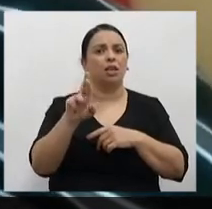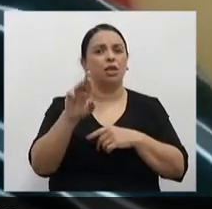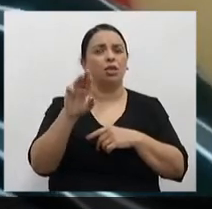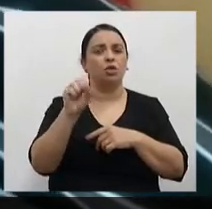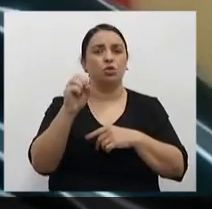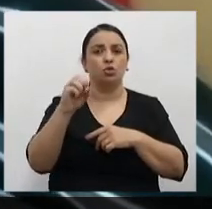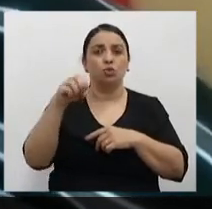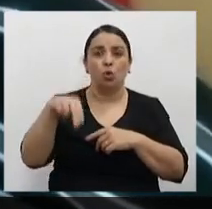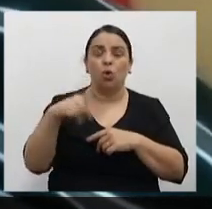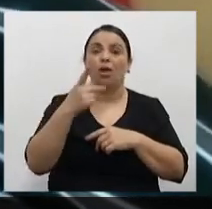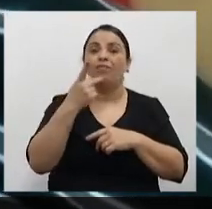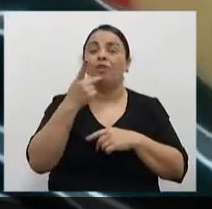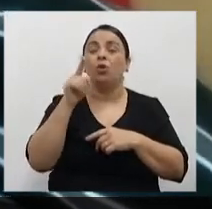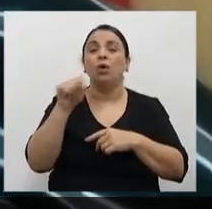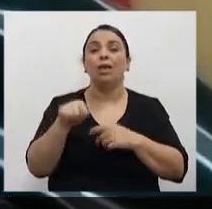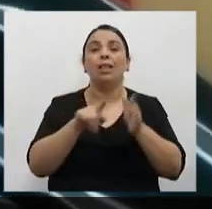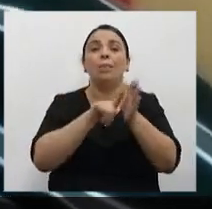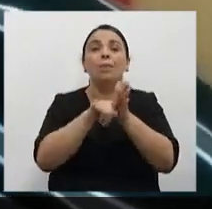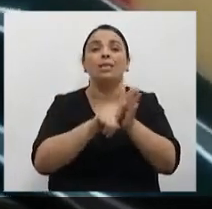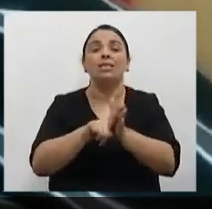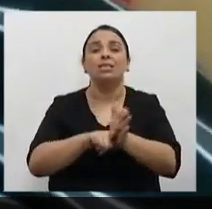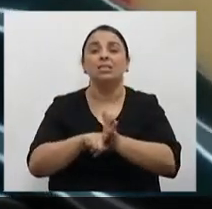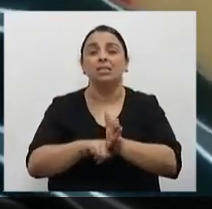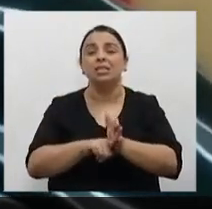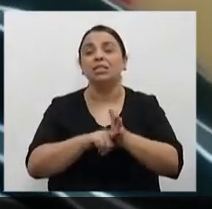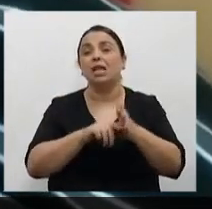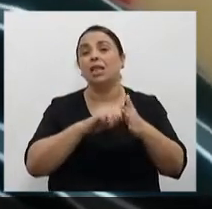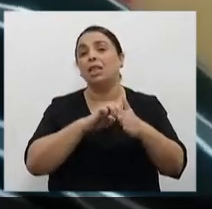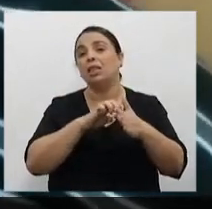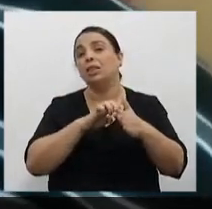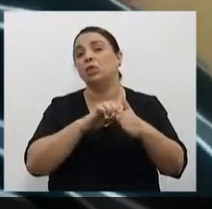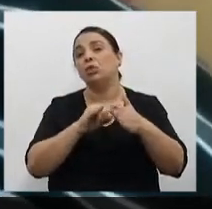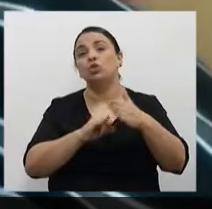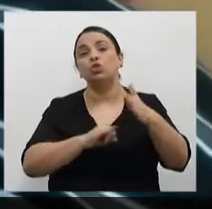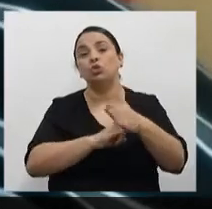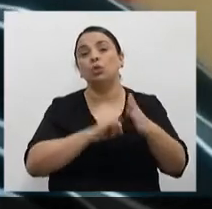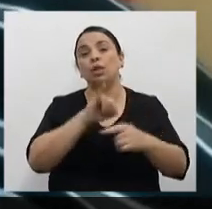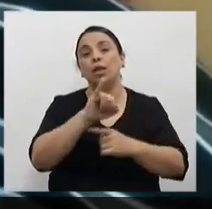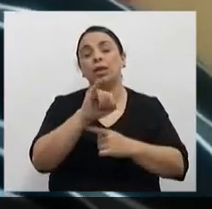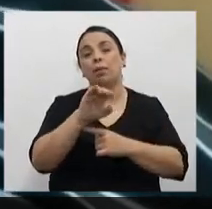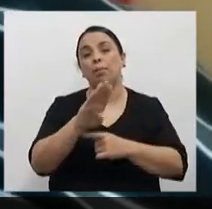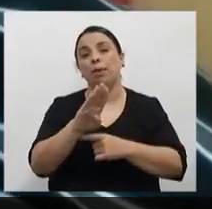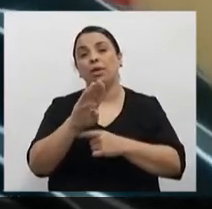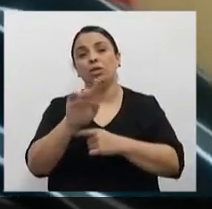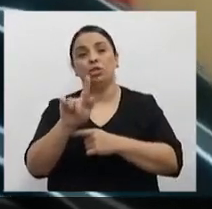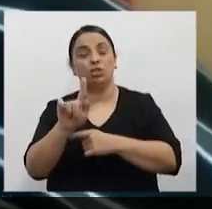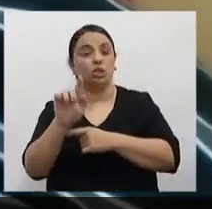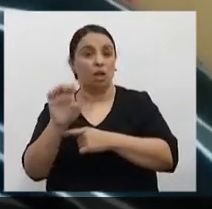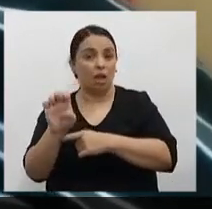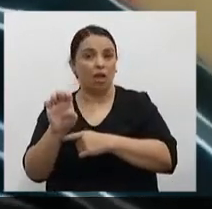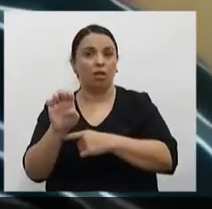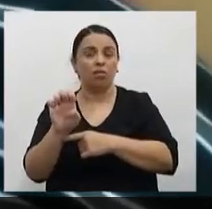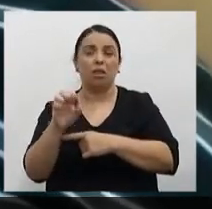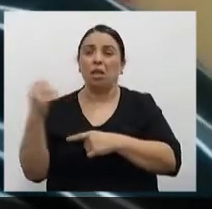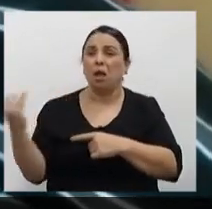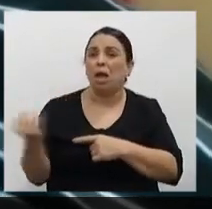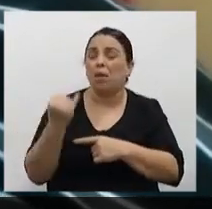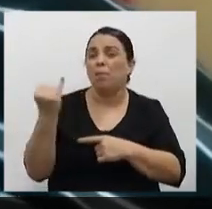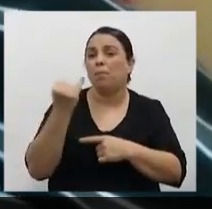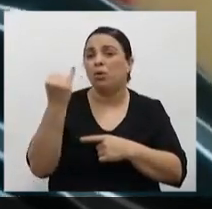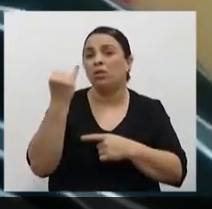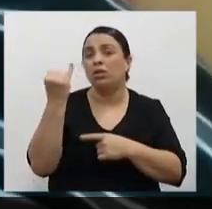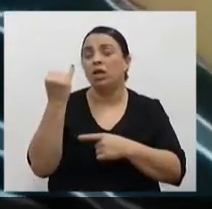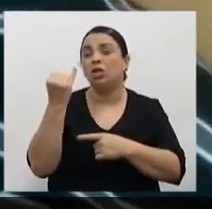censo do IBGE. É uma necessidade frenética de fazer esse censo, não só pelas pessoas com deficiência,